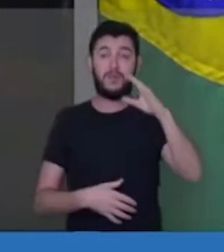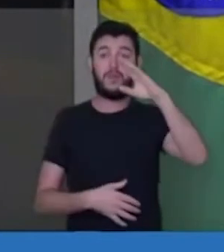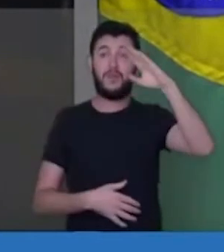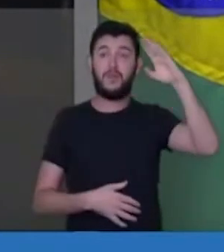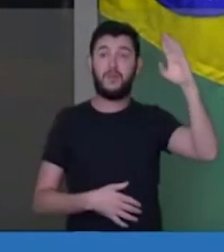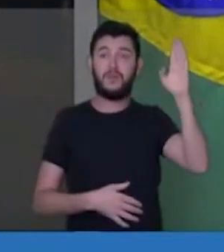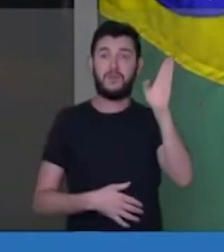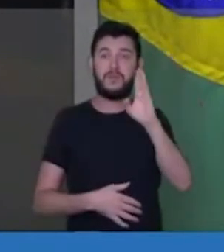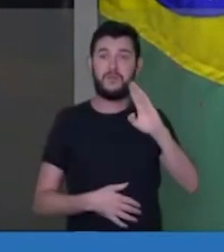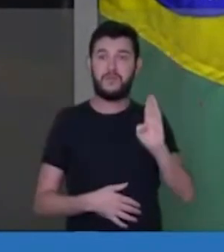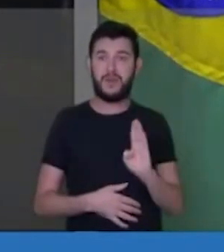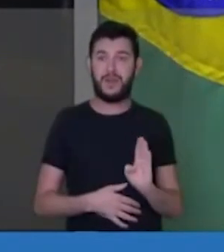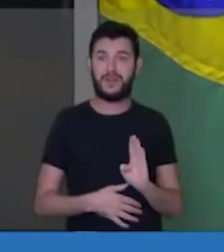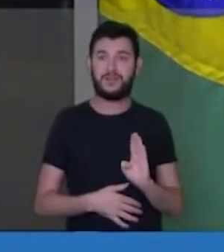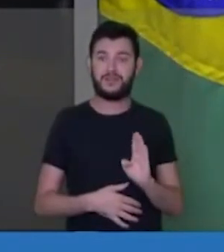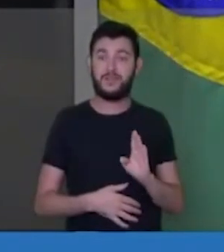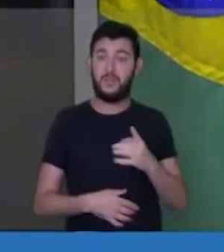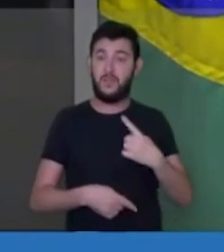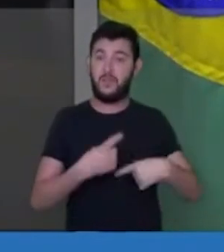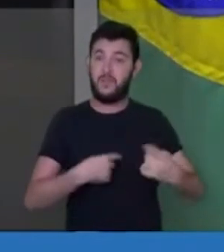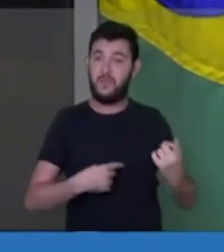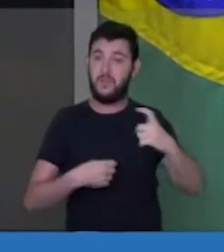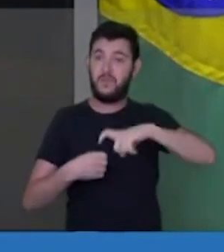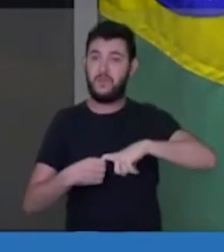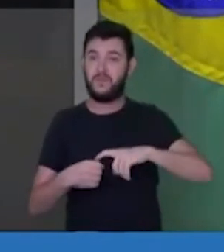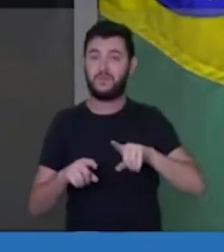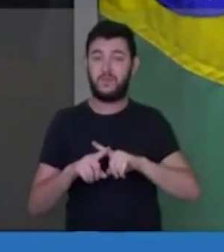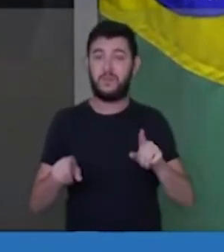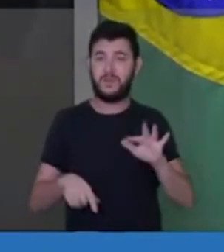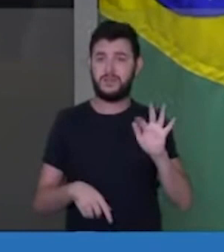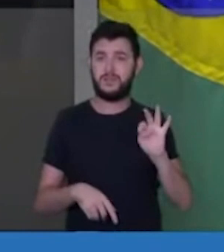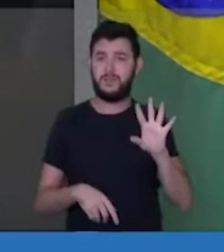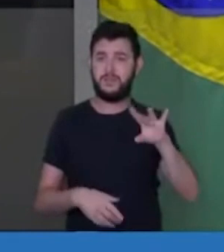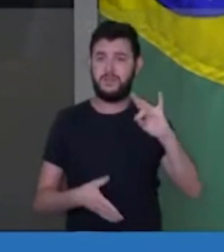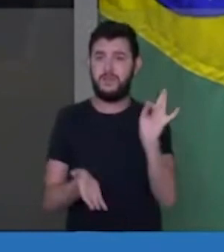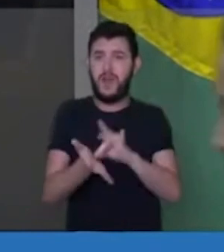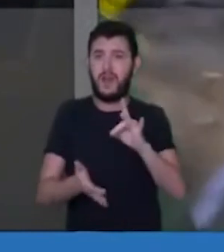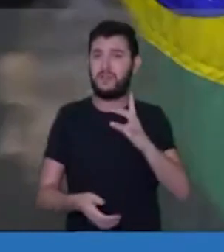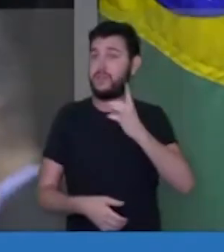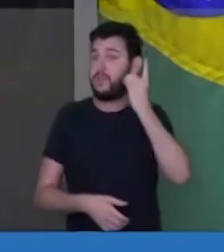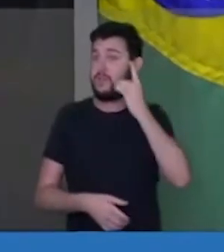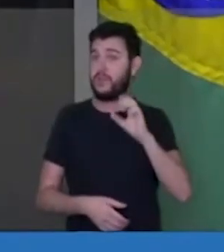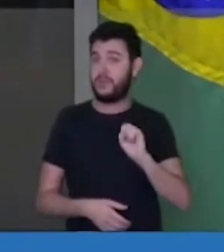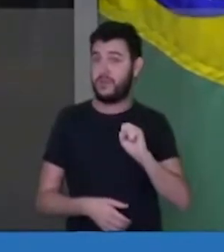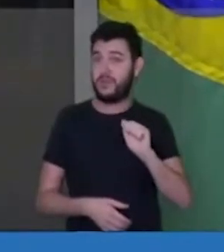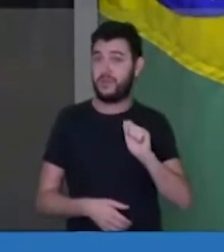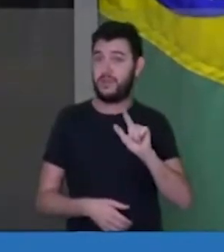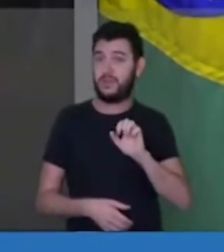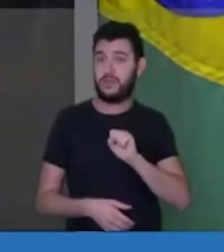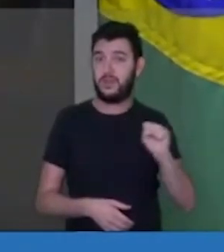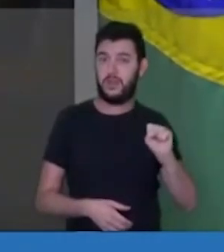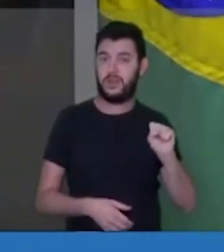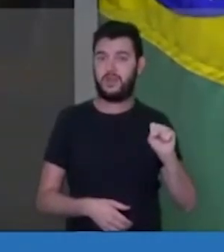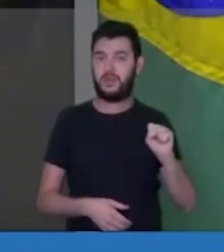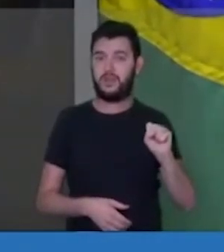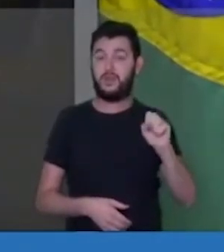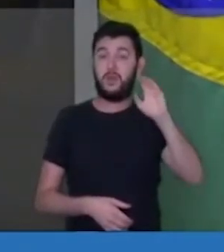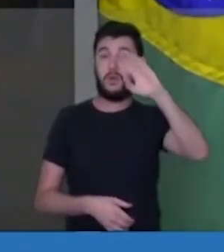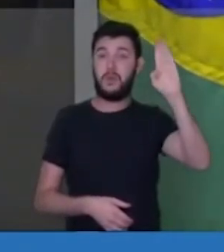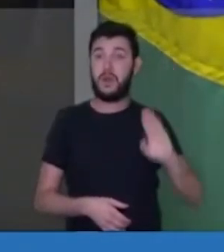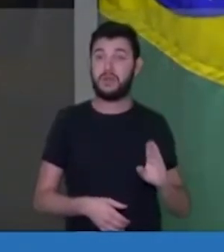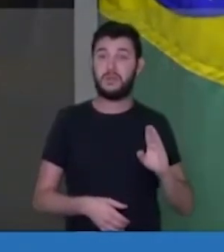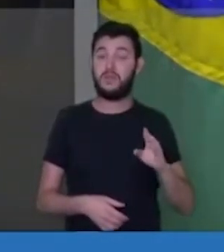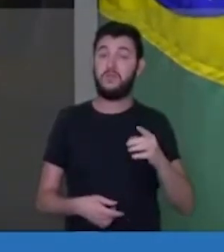E eu digo, de fato, o Brasil voltou, deputado Salles. O Brasil voltou ao ser em vergonha